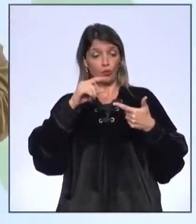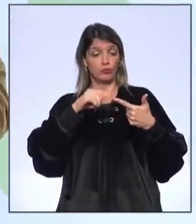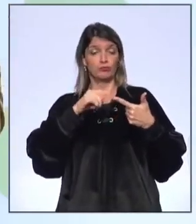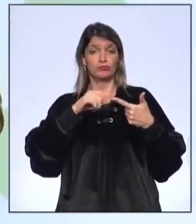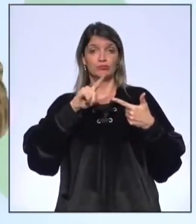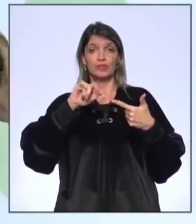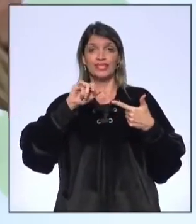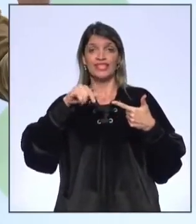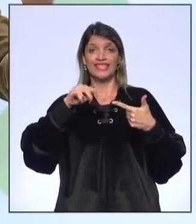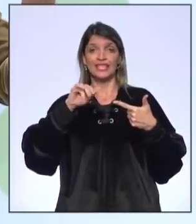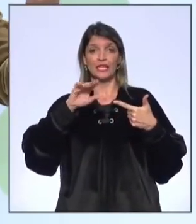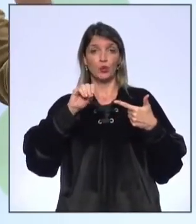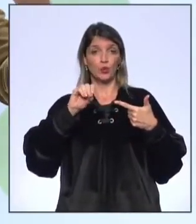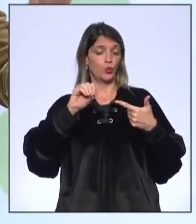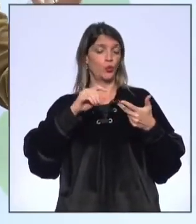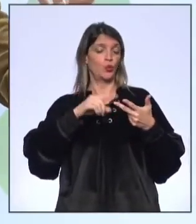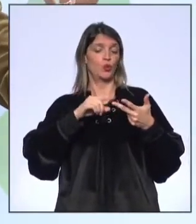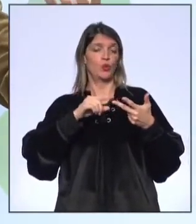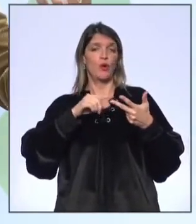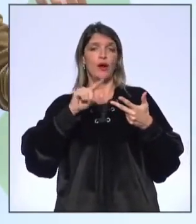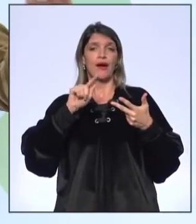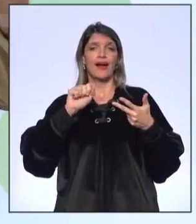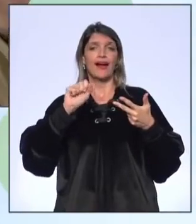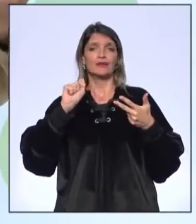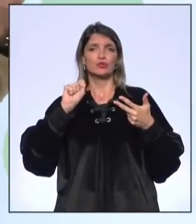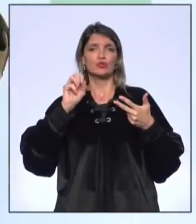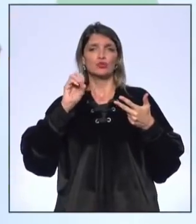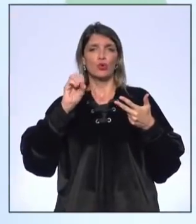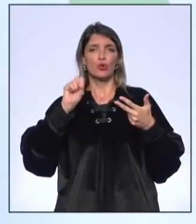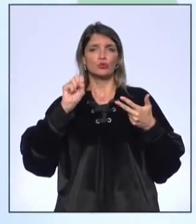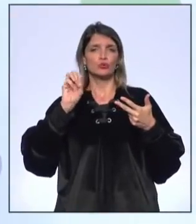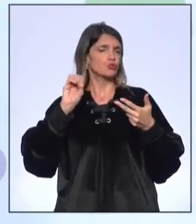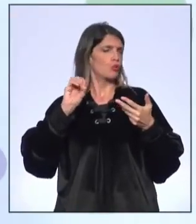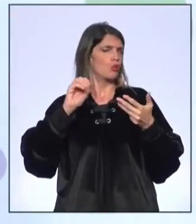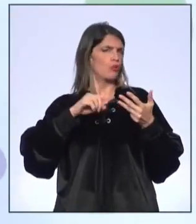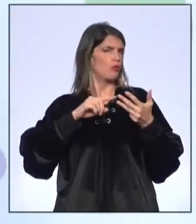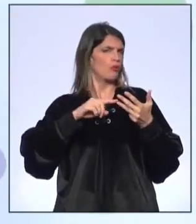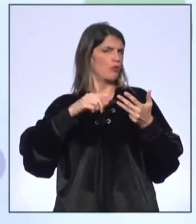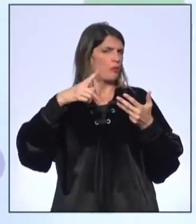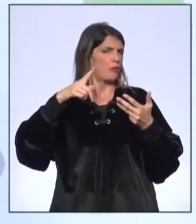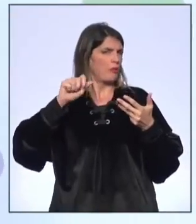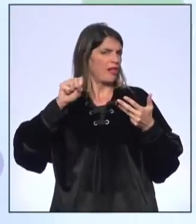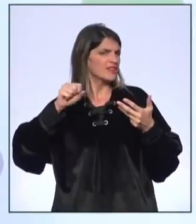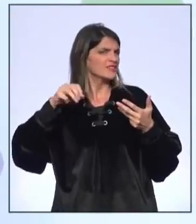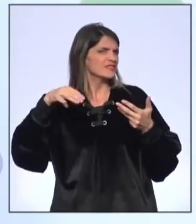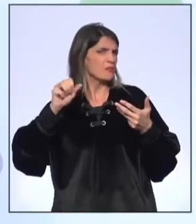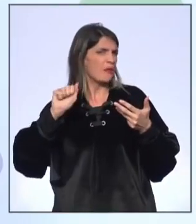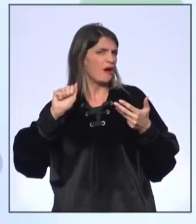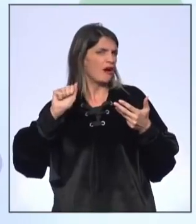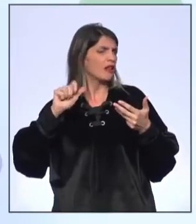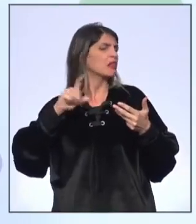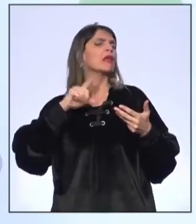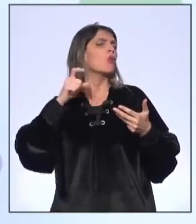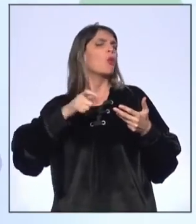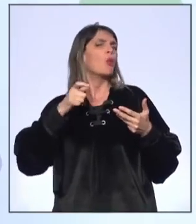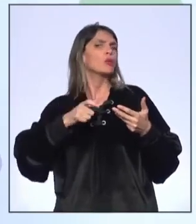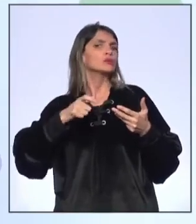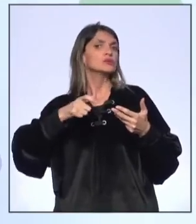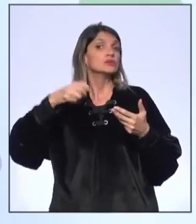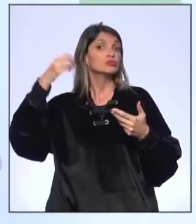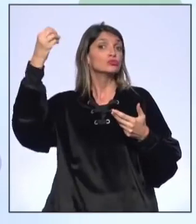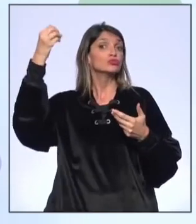plasma que seria o quê? Por exemplo, o Sol. O Sol é um plasma, né? Tem plasma por quê? Que é um gás tão quente, sabe que esse gás fica tão quente que ele emite, né,